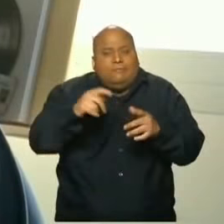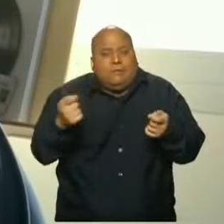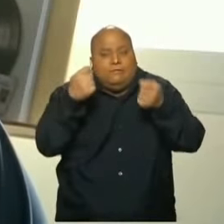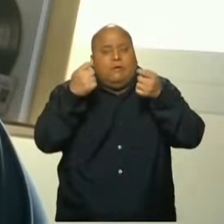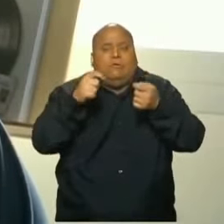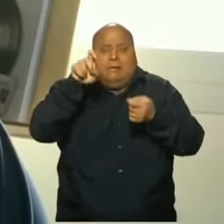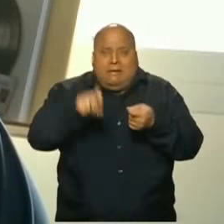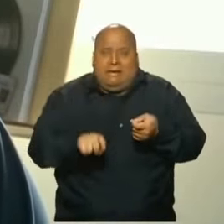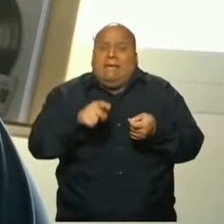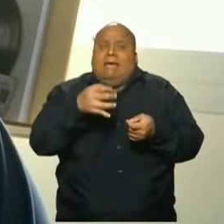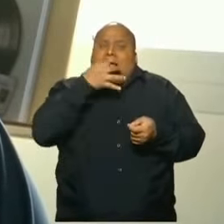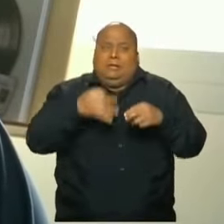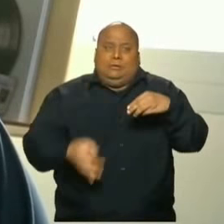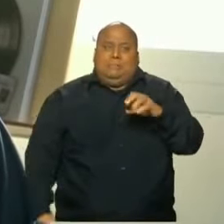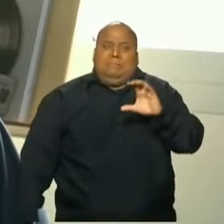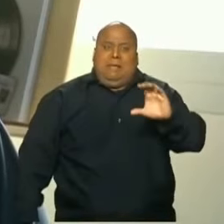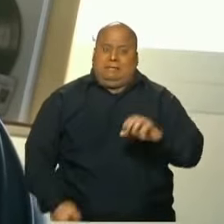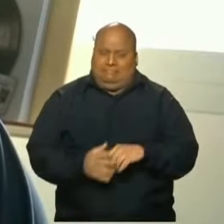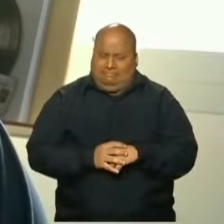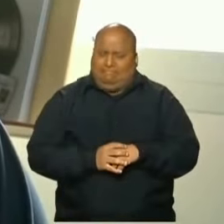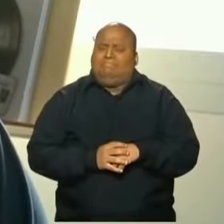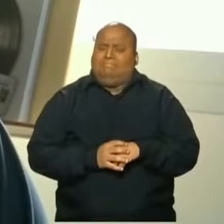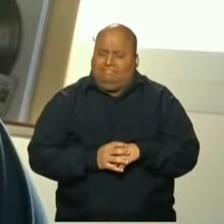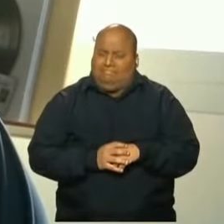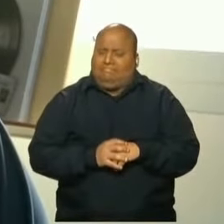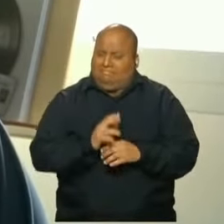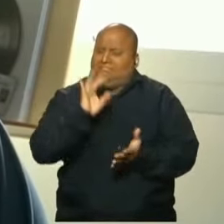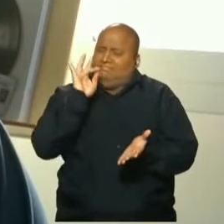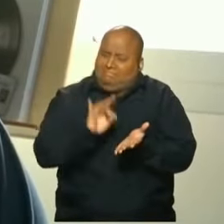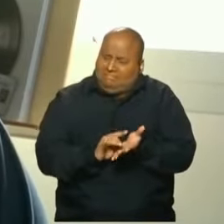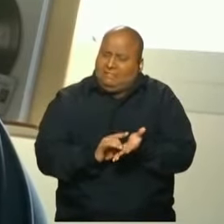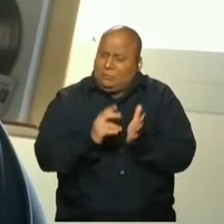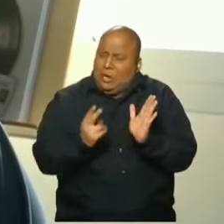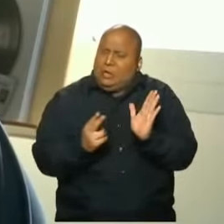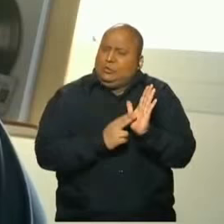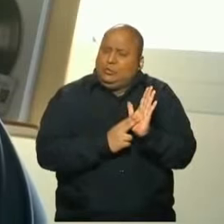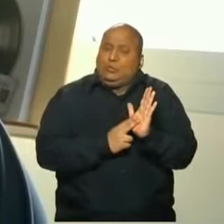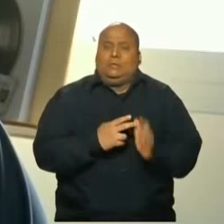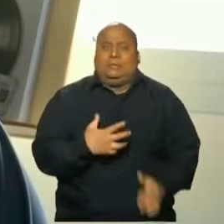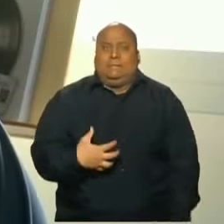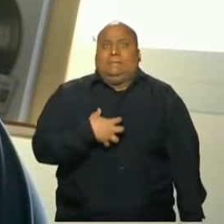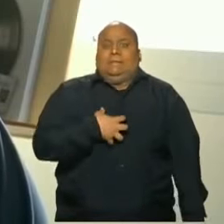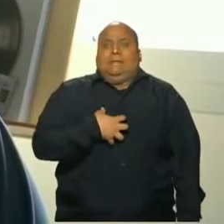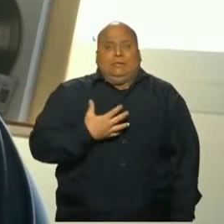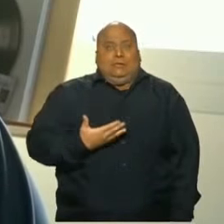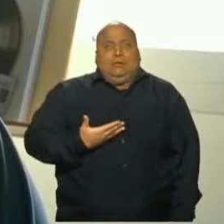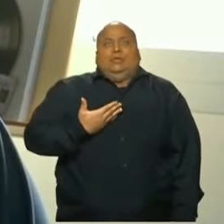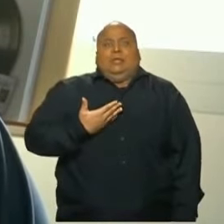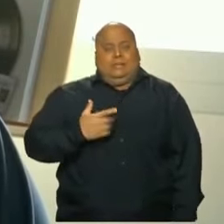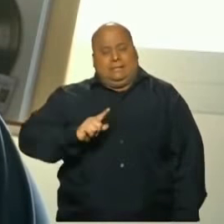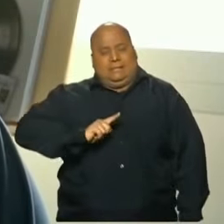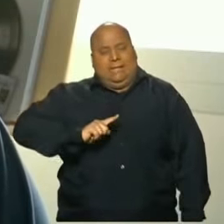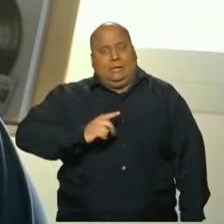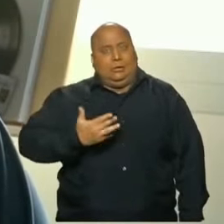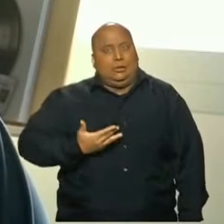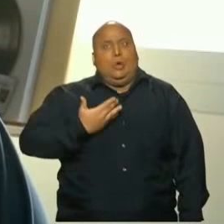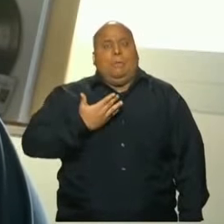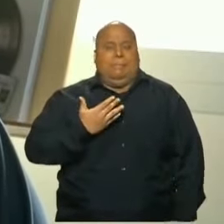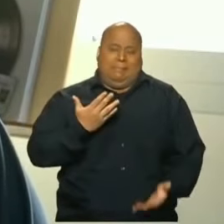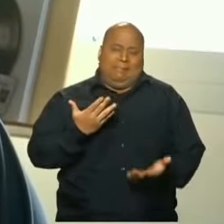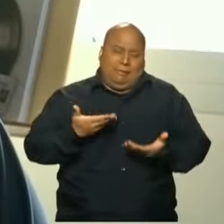Música da Rádio MEC. Realmente foi uma grata surpresa me deparar